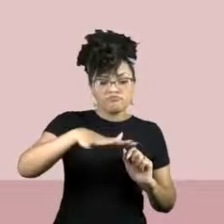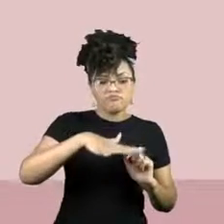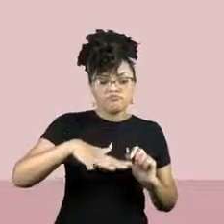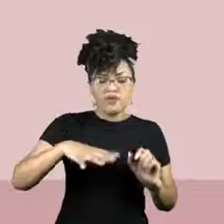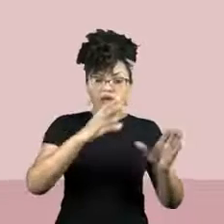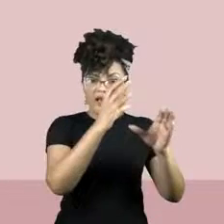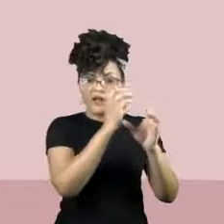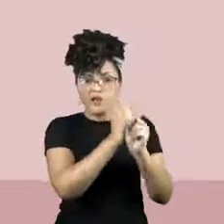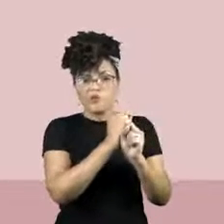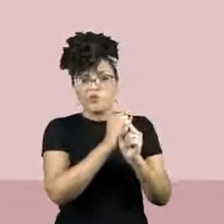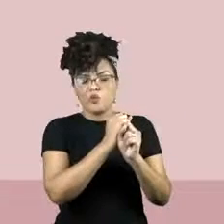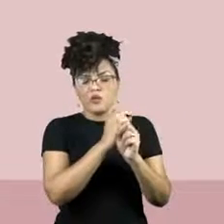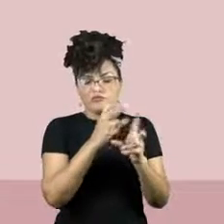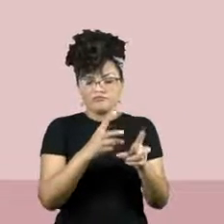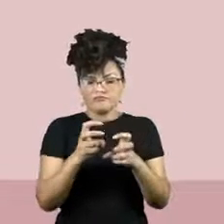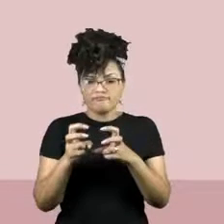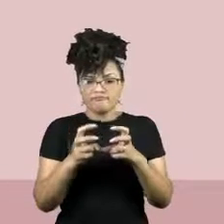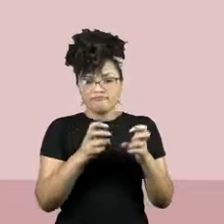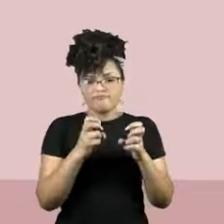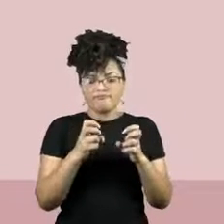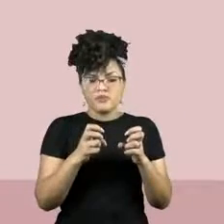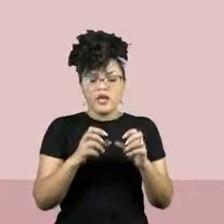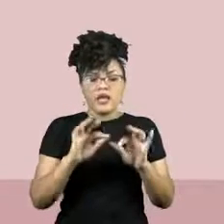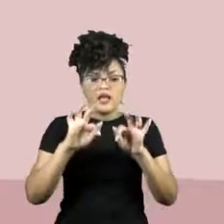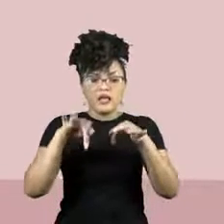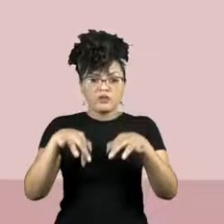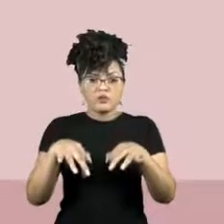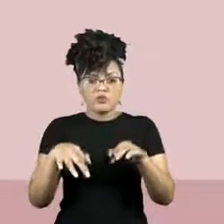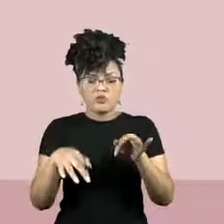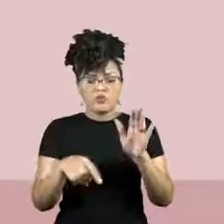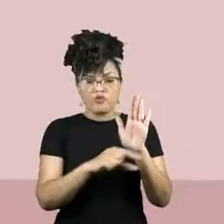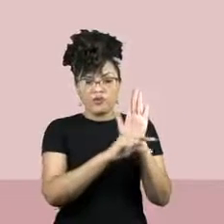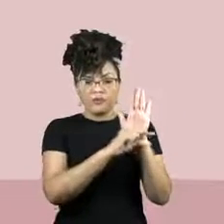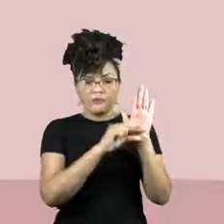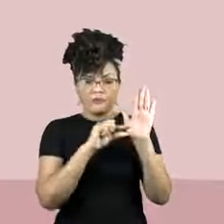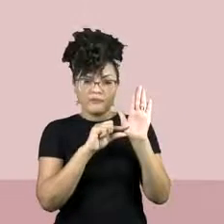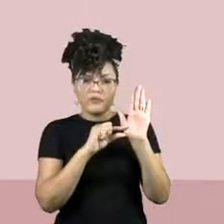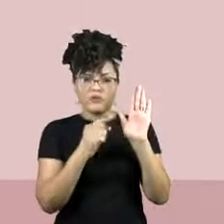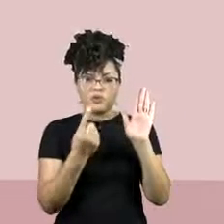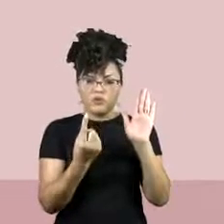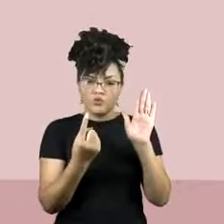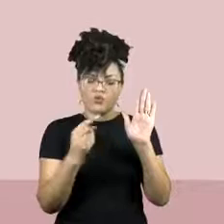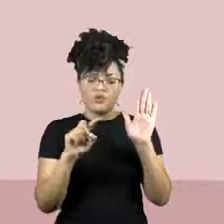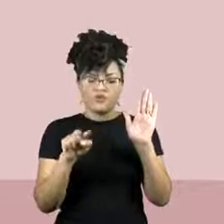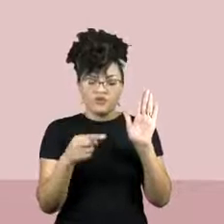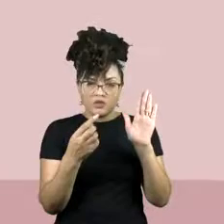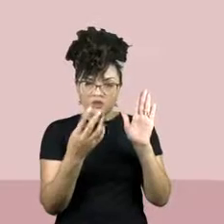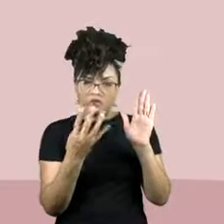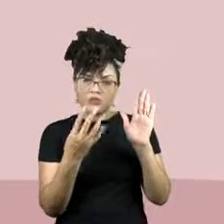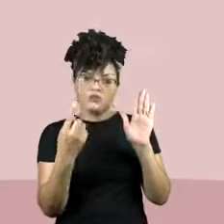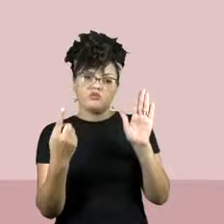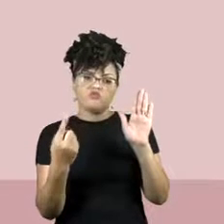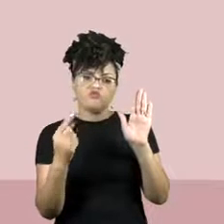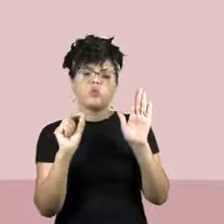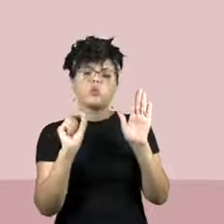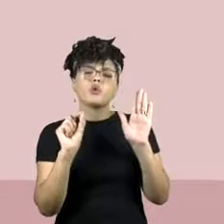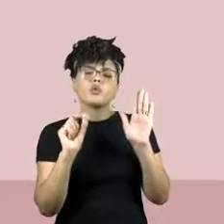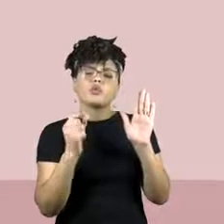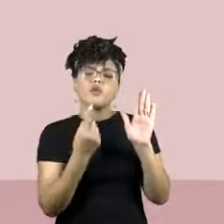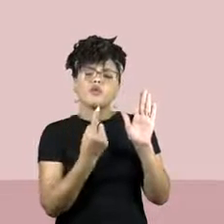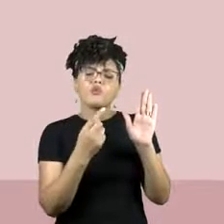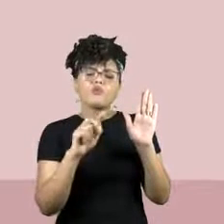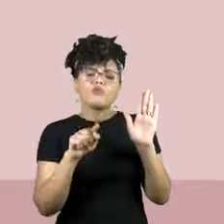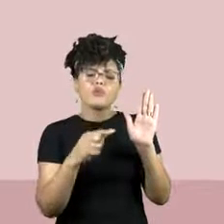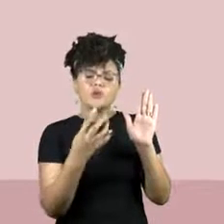calculou. Tá? E a gente pode ver aqui, ao final dela, que ela sempre está dando um valor de 1,41. Tá? O que é esse valor de 1,41?